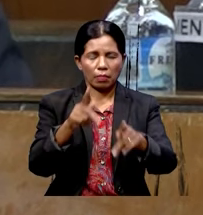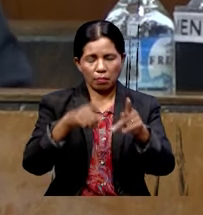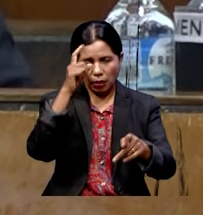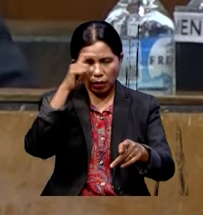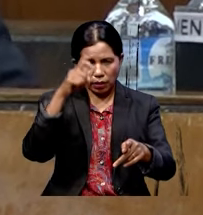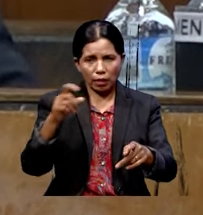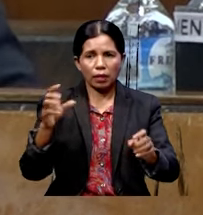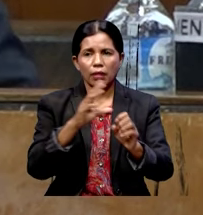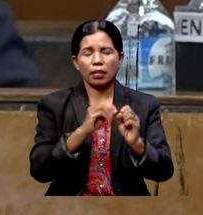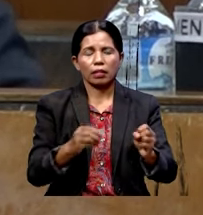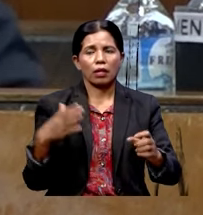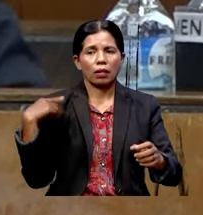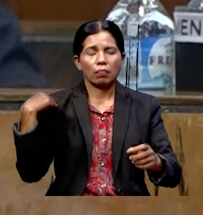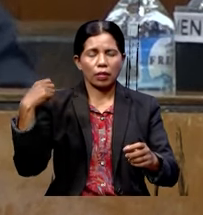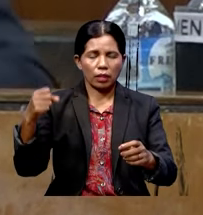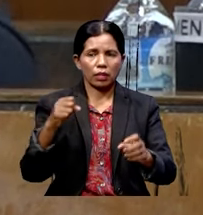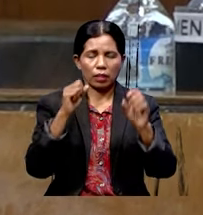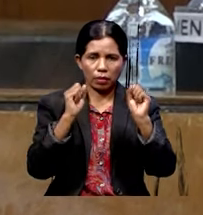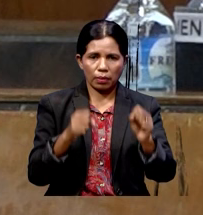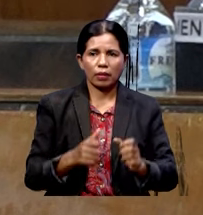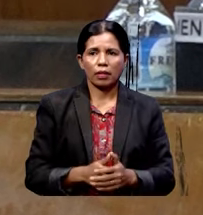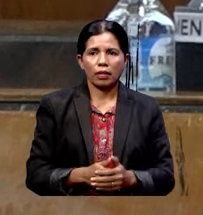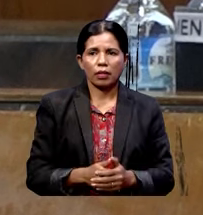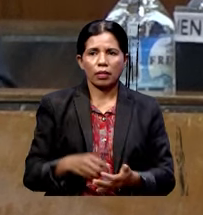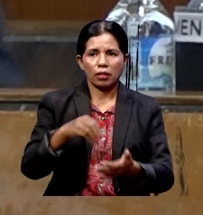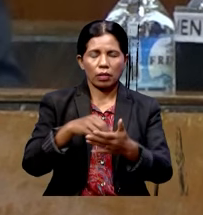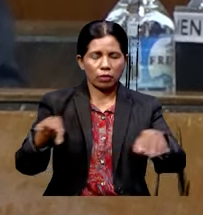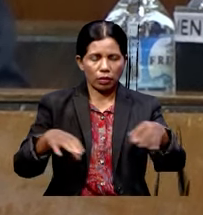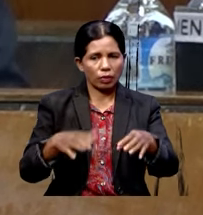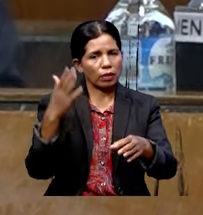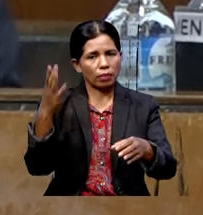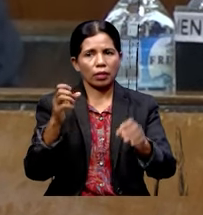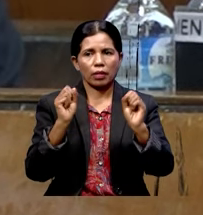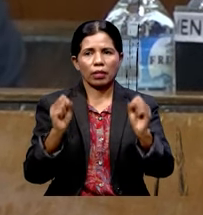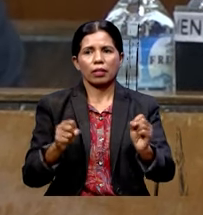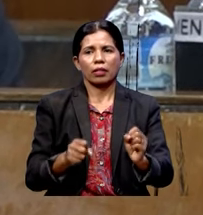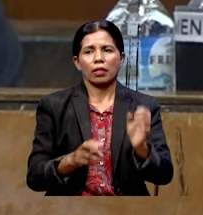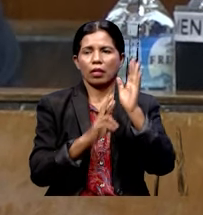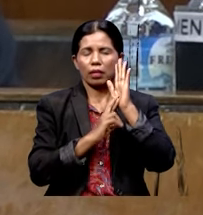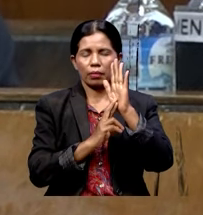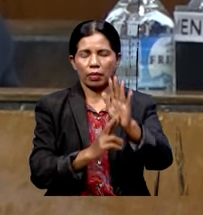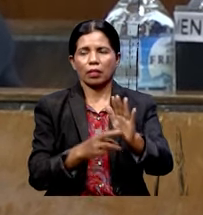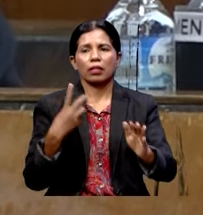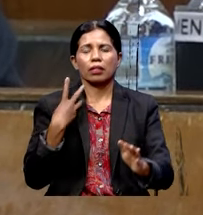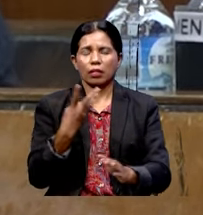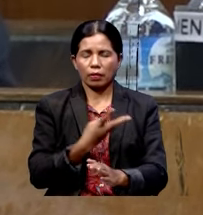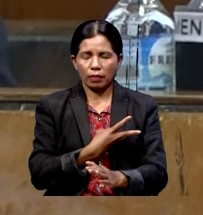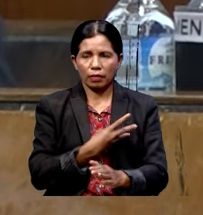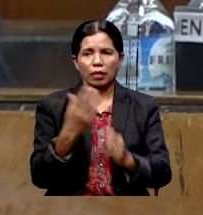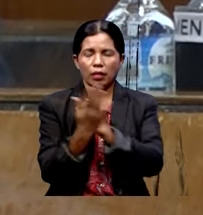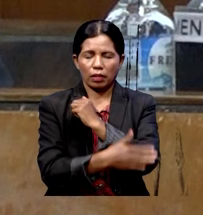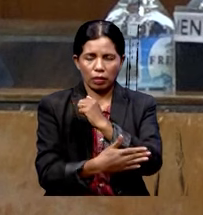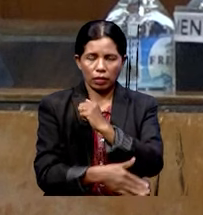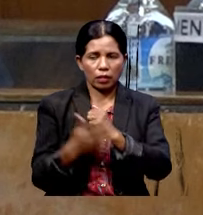que competentes, a tu bela a Knarani, a Nebarro, de representa e tem a nação e